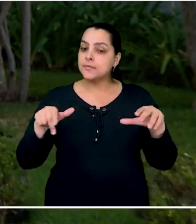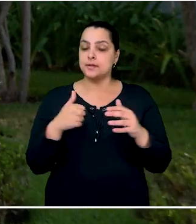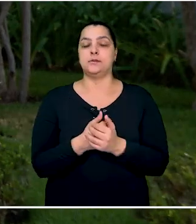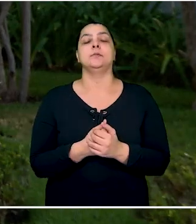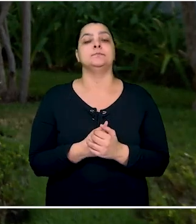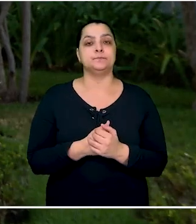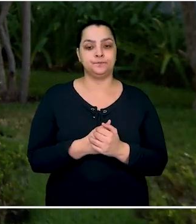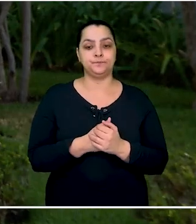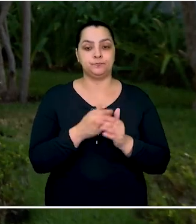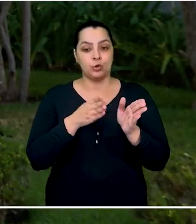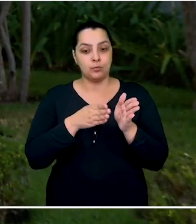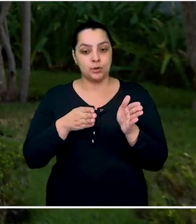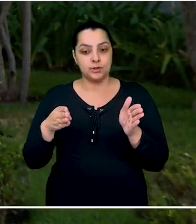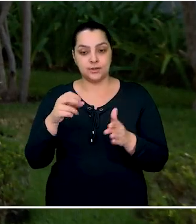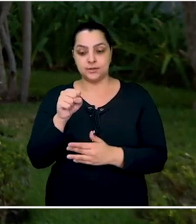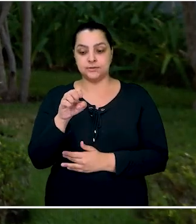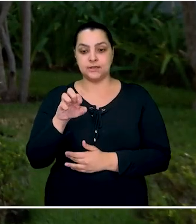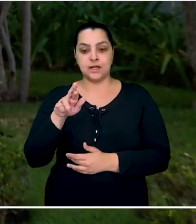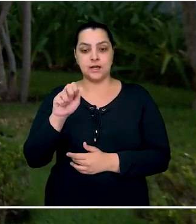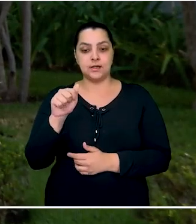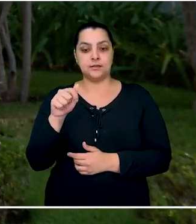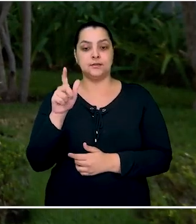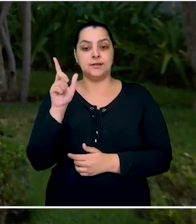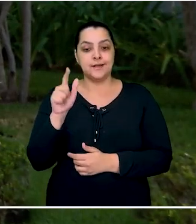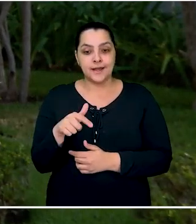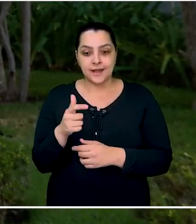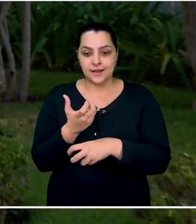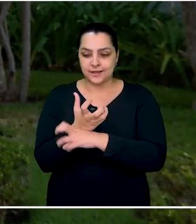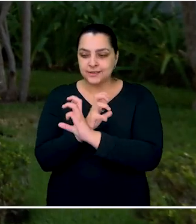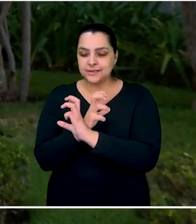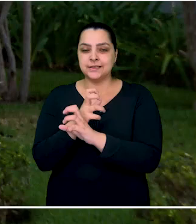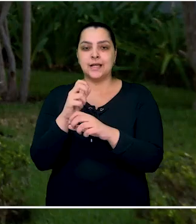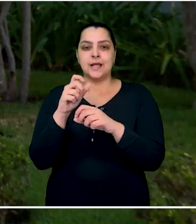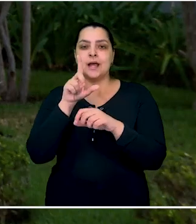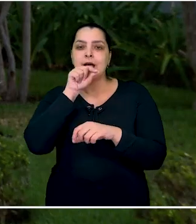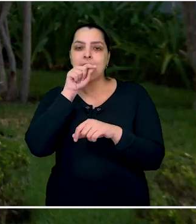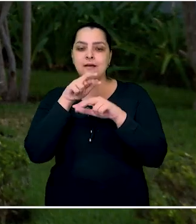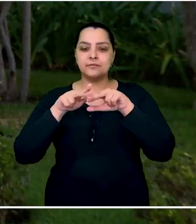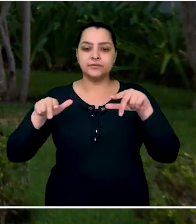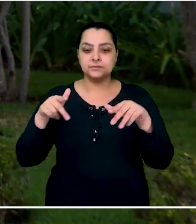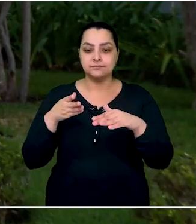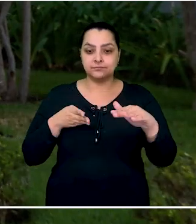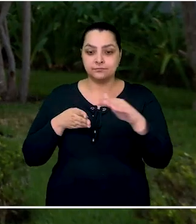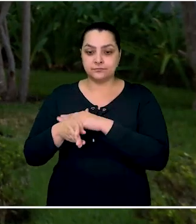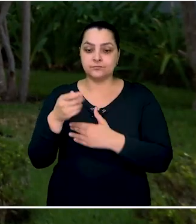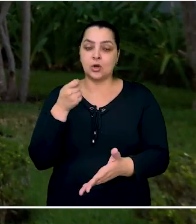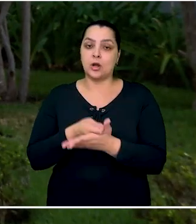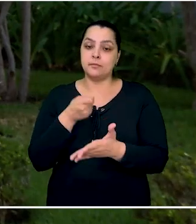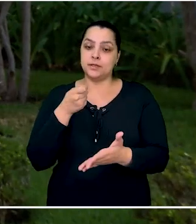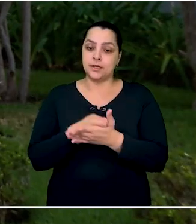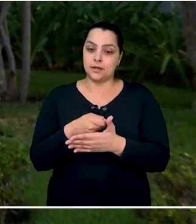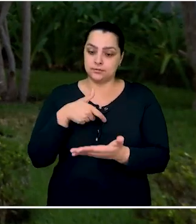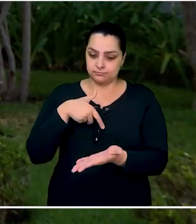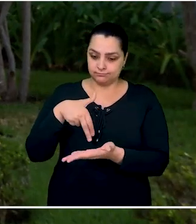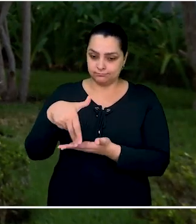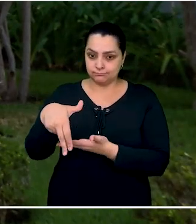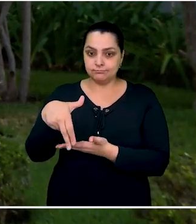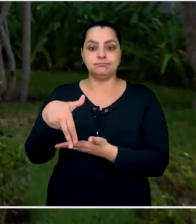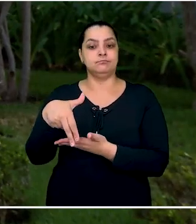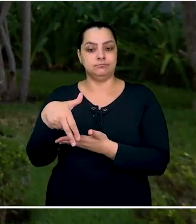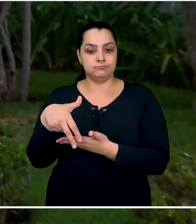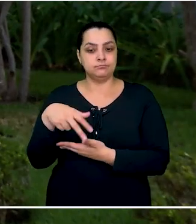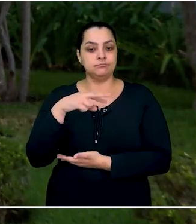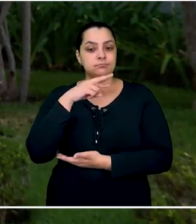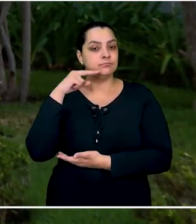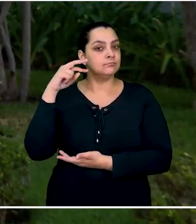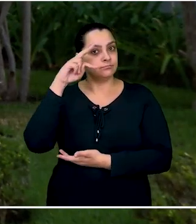No processo julgado, a empregada da Seara trabalhava na área de desossa de aves e antes de entrar no setor era obrigada a passar pela barreira